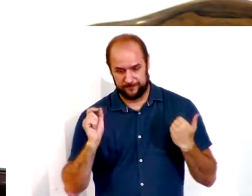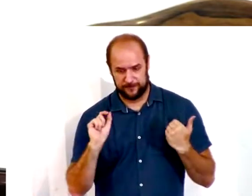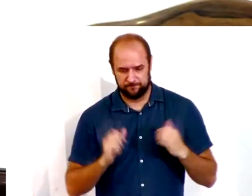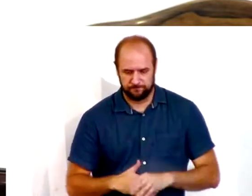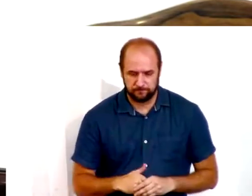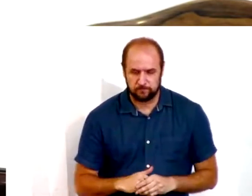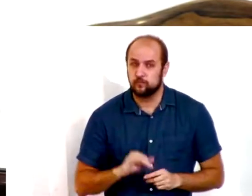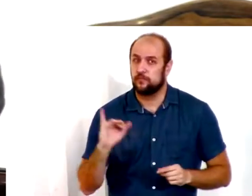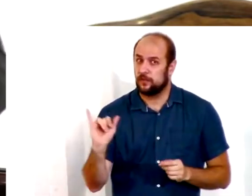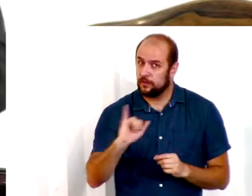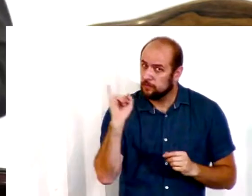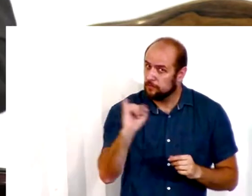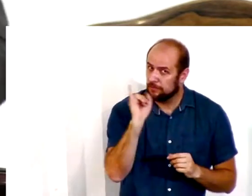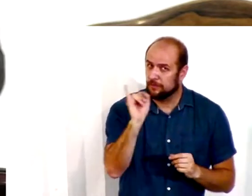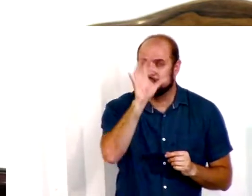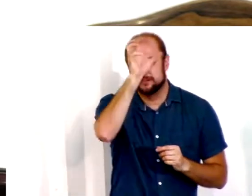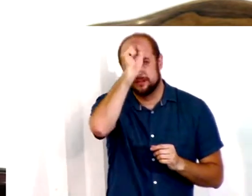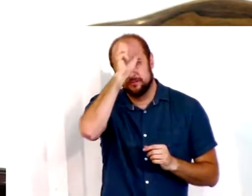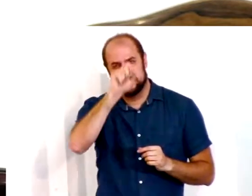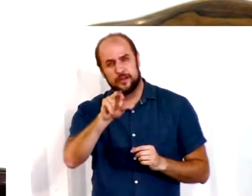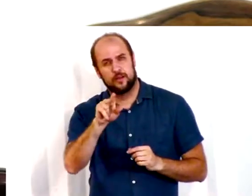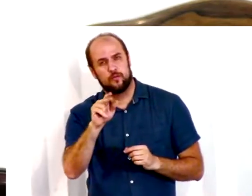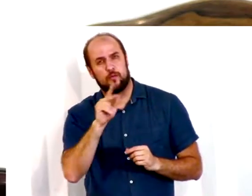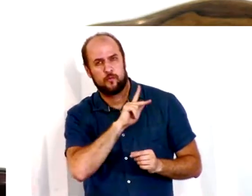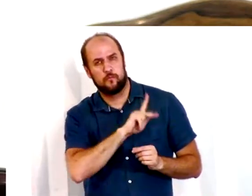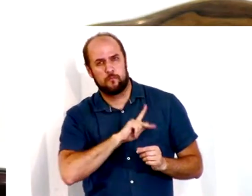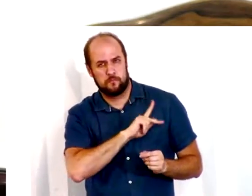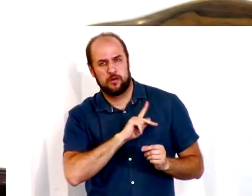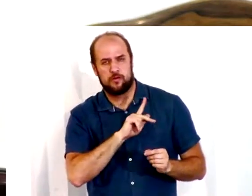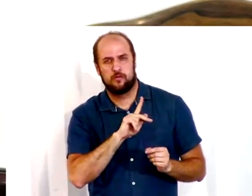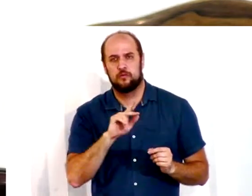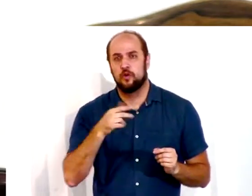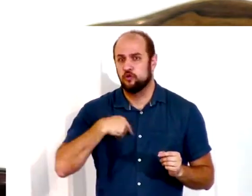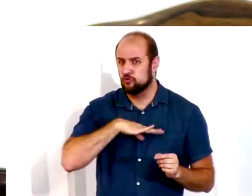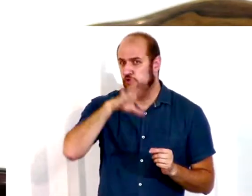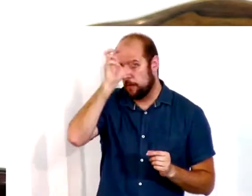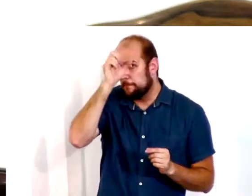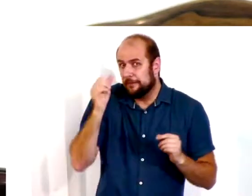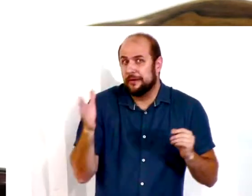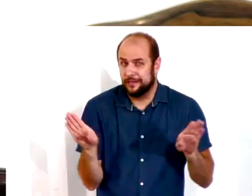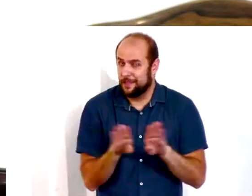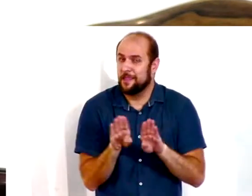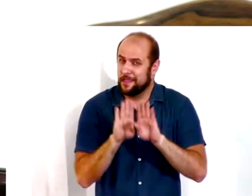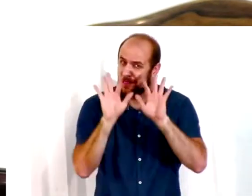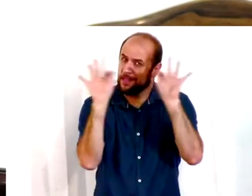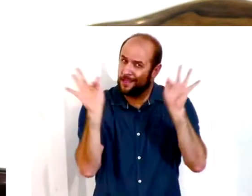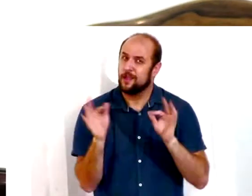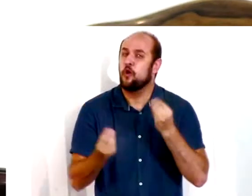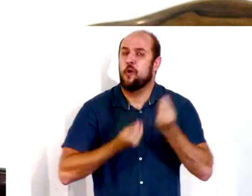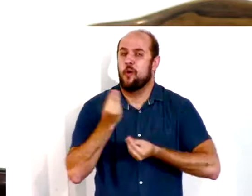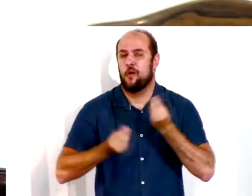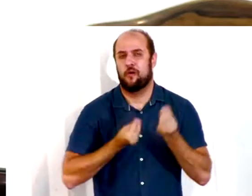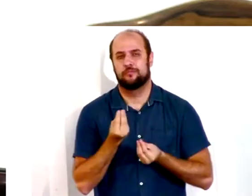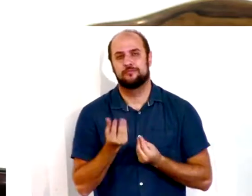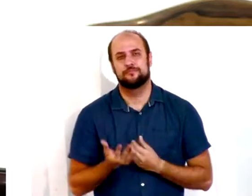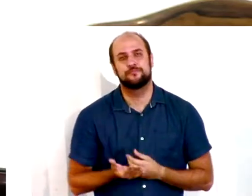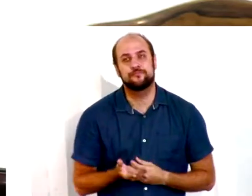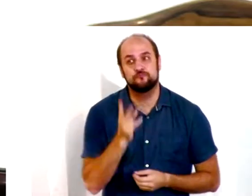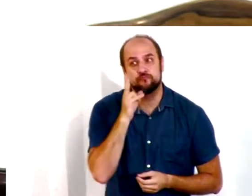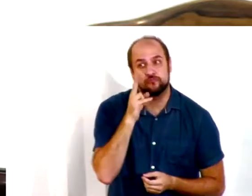É importante nós entendermos que, assim como Paulo, nós podemos também aprender sobre contentamento. E aqui